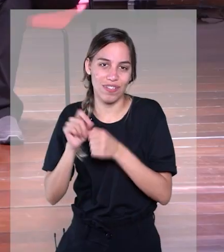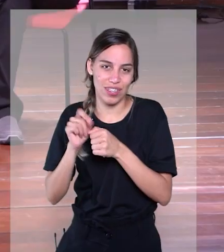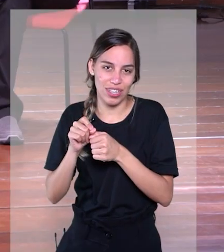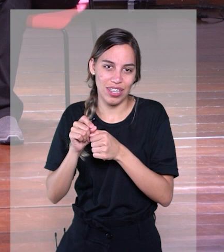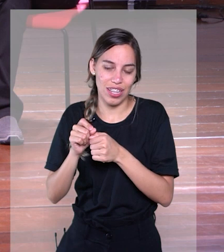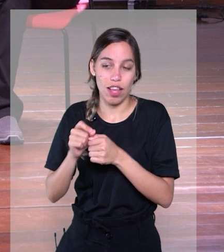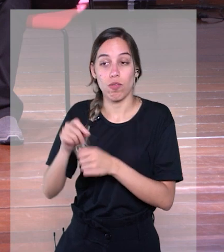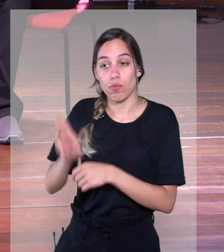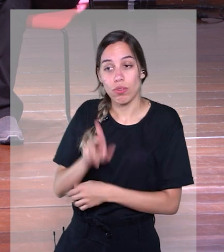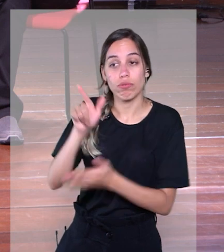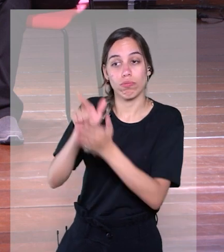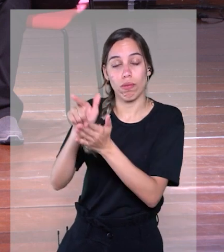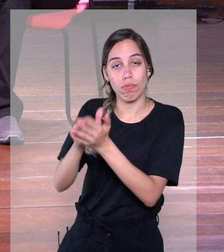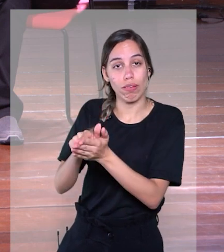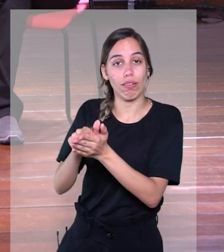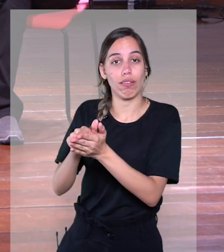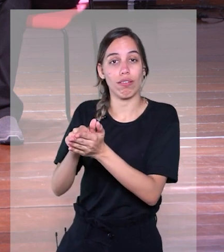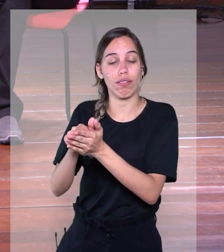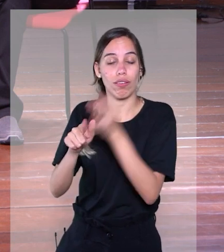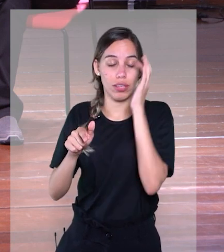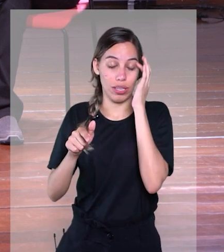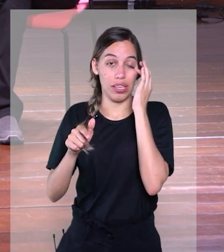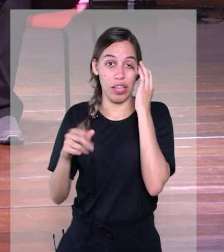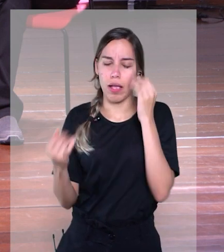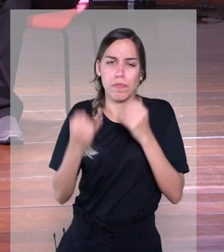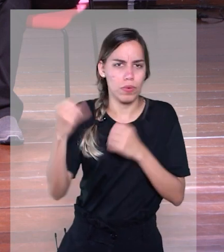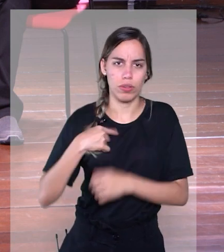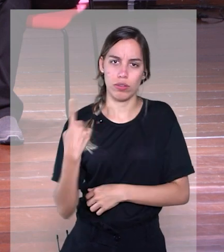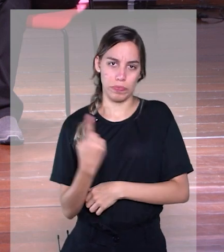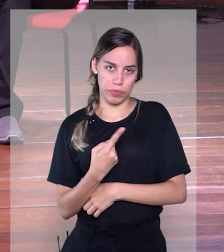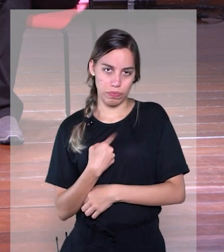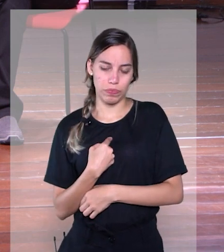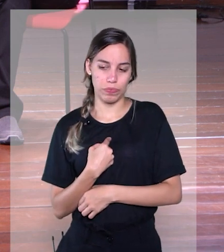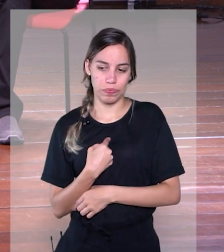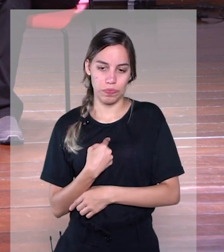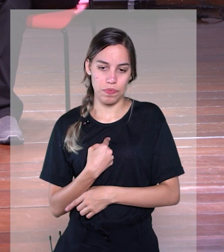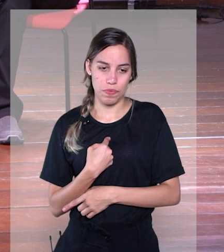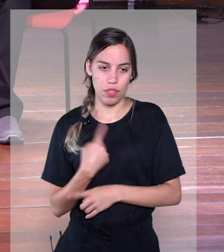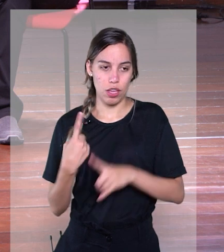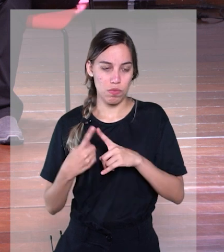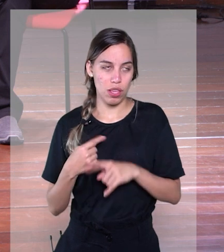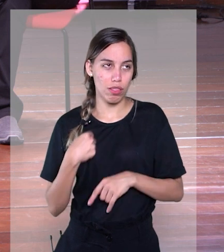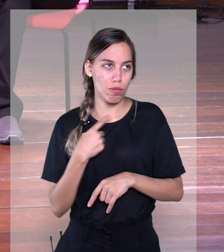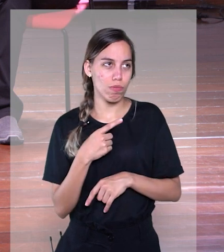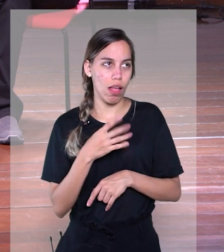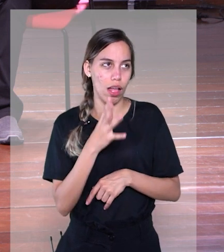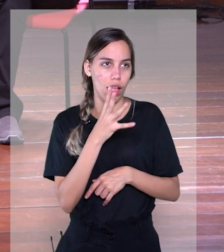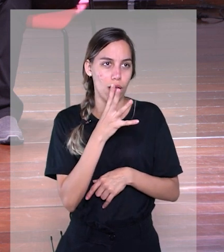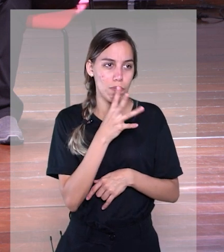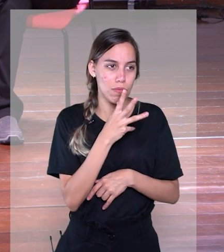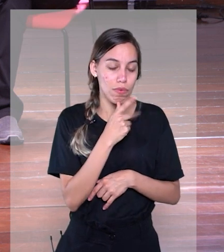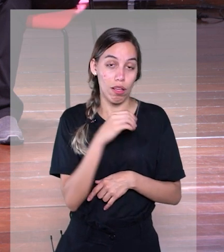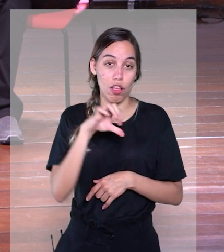Isso para mim era muito importante no final, porque eu fiquei 9 meses, né, fazendo